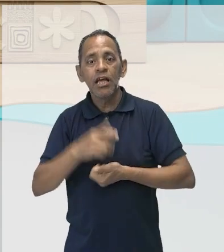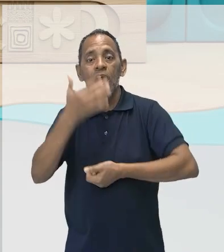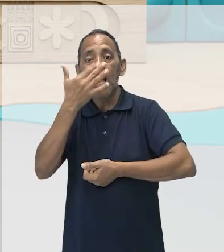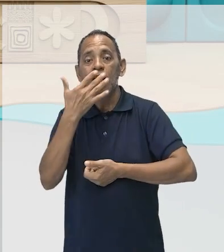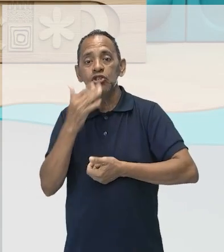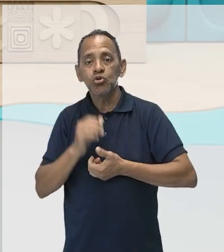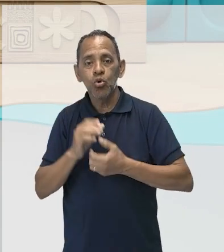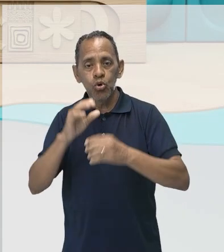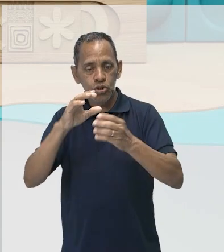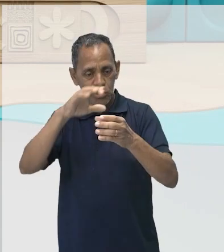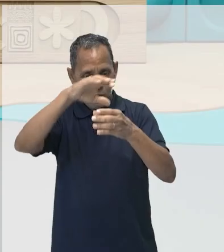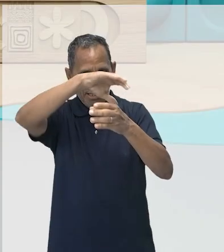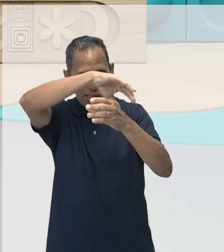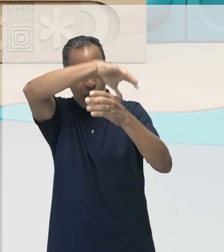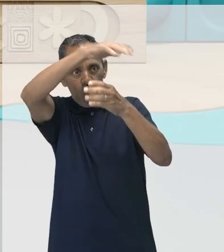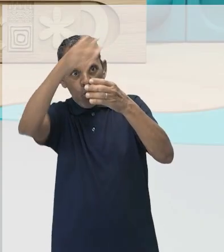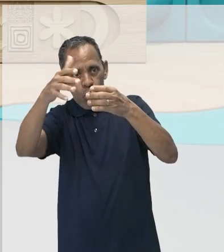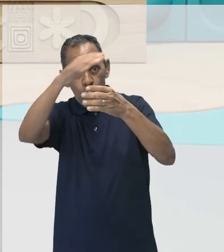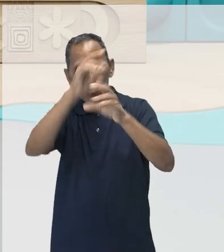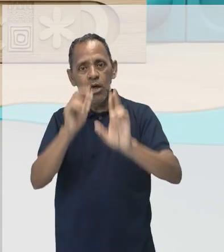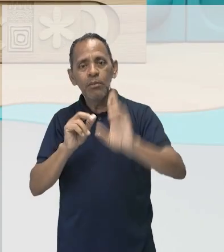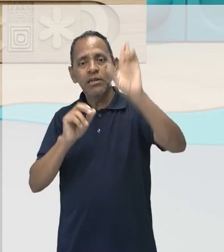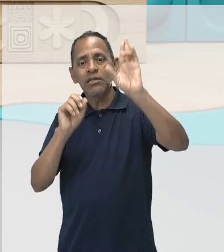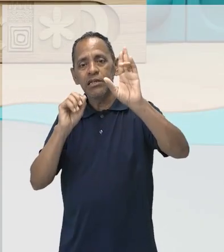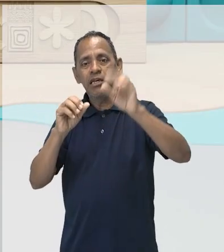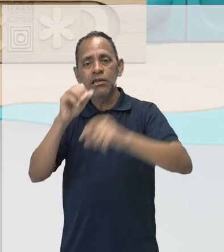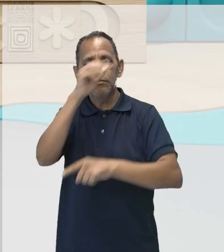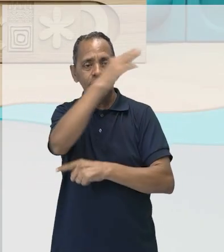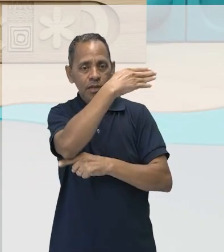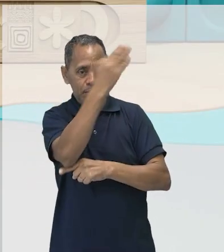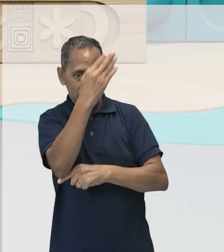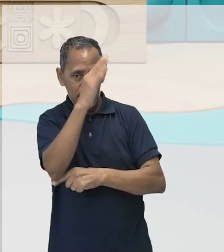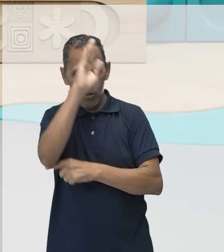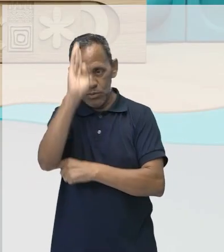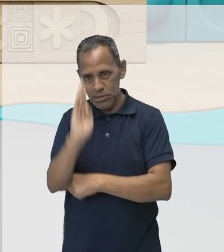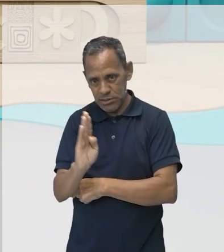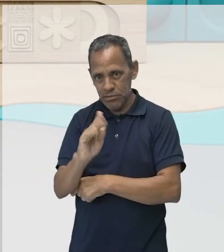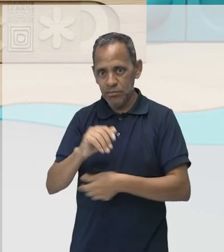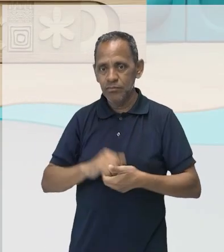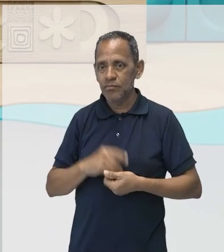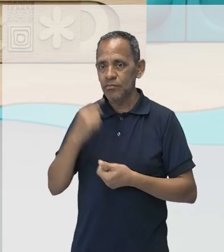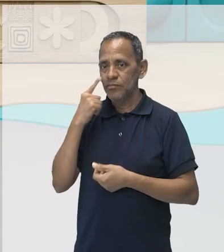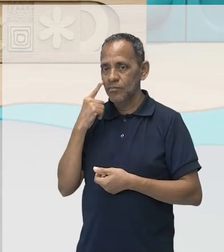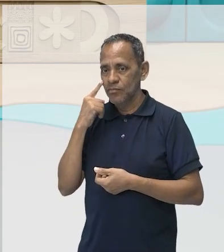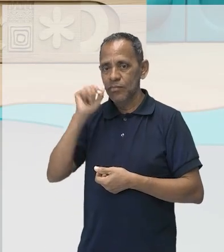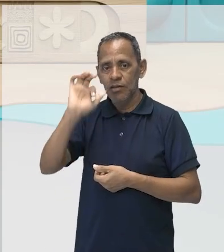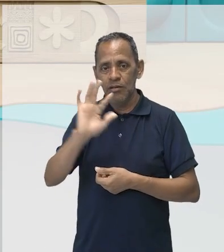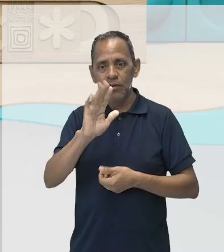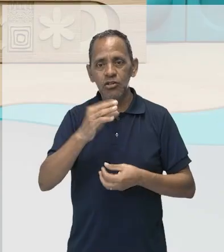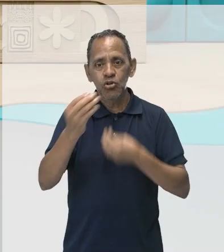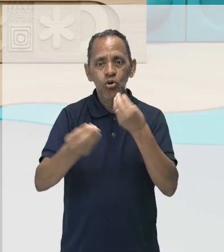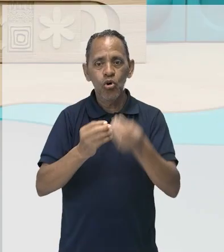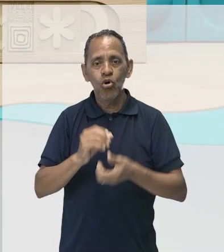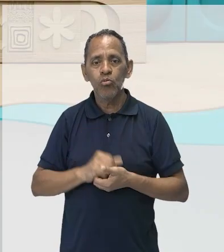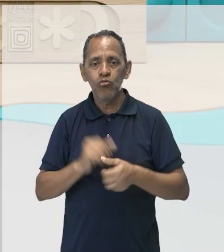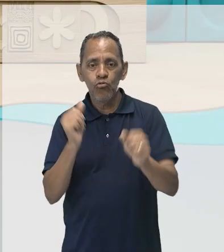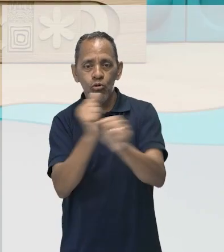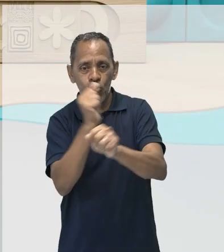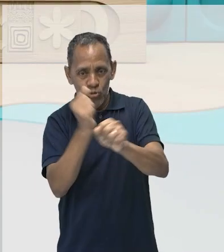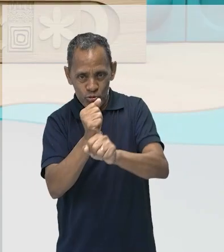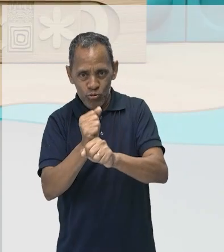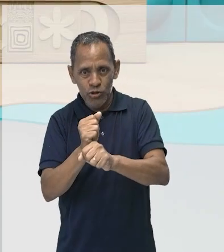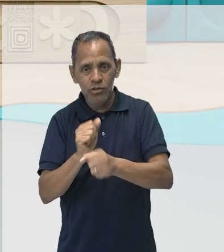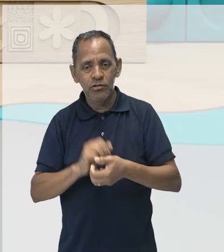cúpula representam o quê? A bandeira do Brasil. E eu trouxe para vocês aqui as imagens, como ela